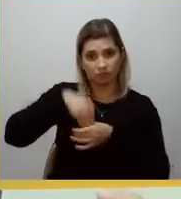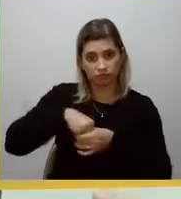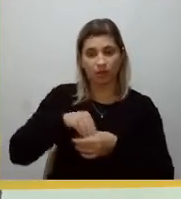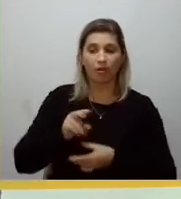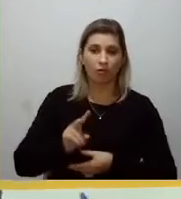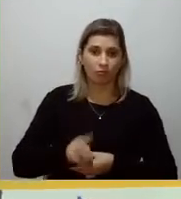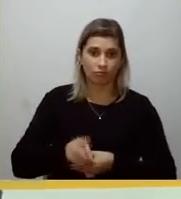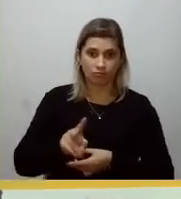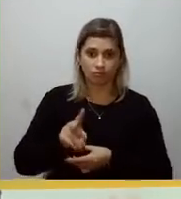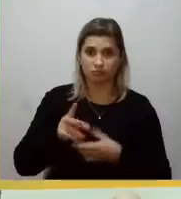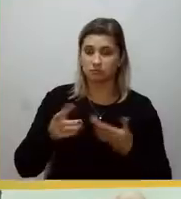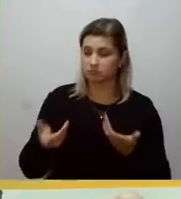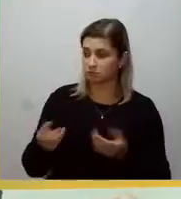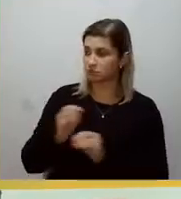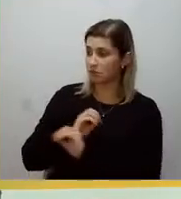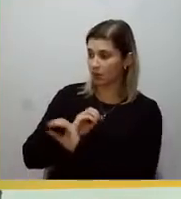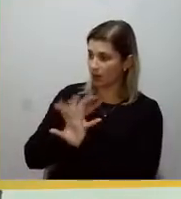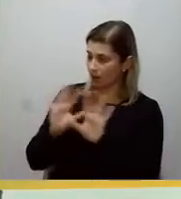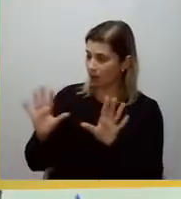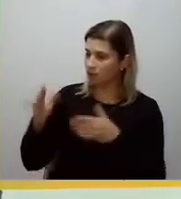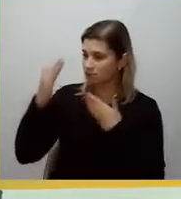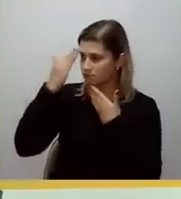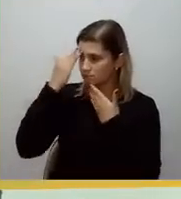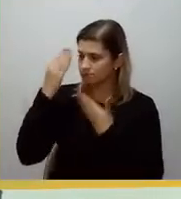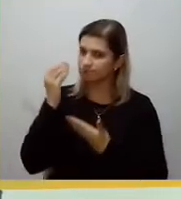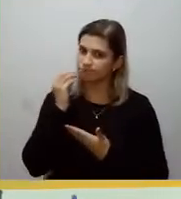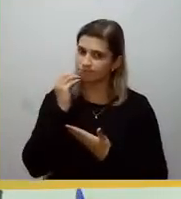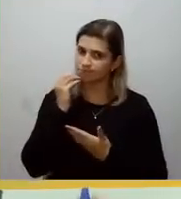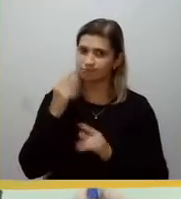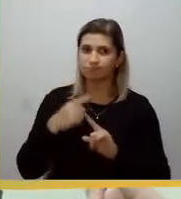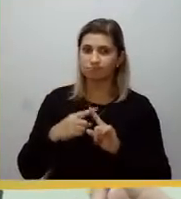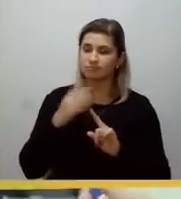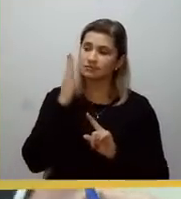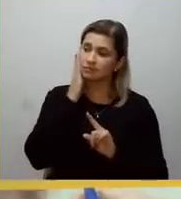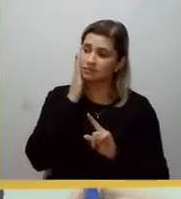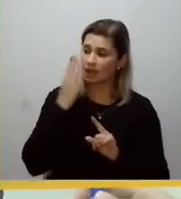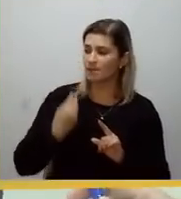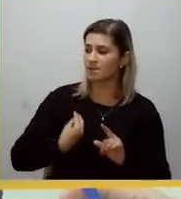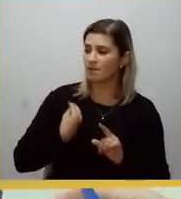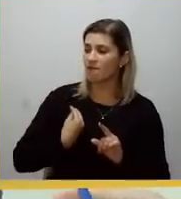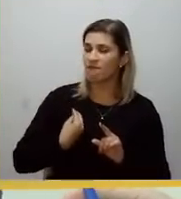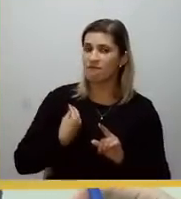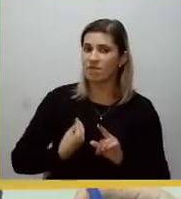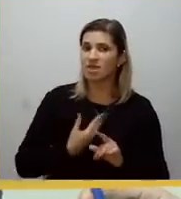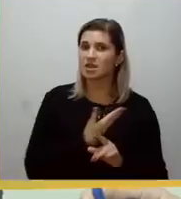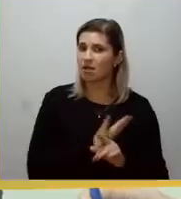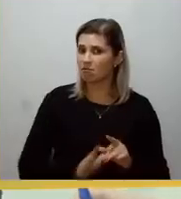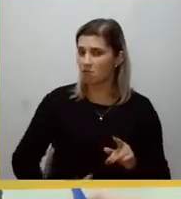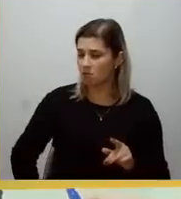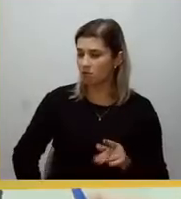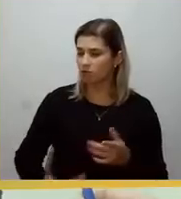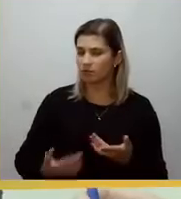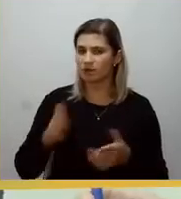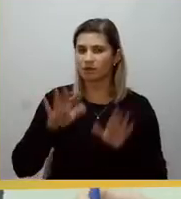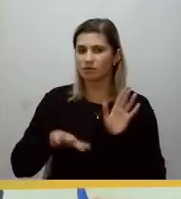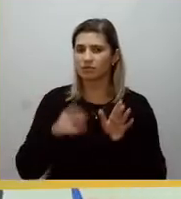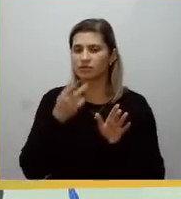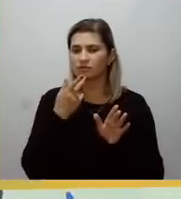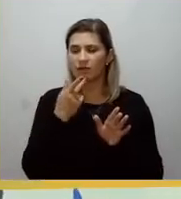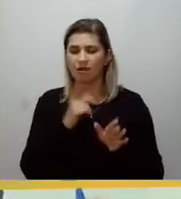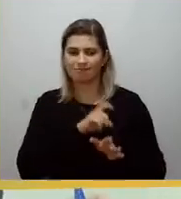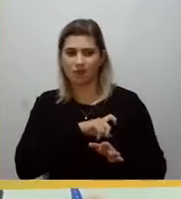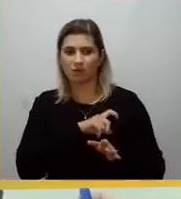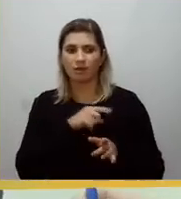agradeço a oportunidade, até para esclarecer, porque você sabe que na vida pública, alguns colocam de forma maldosa algumas coisas sobre a gente. Eu não falo com o